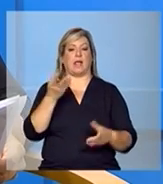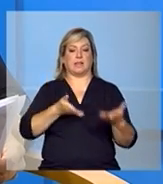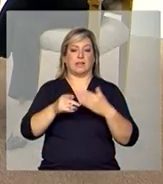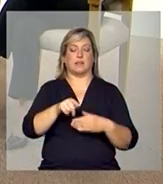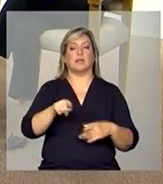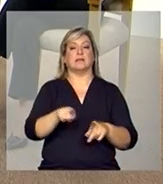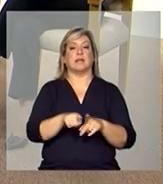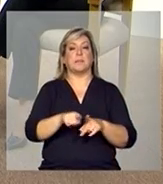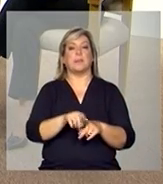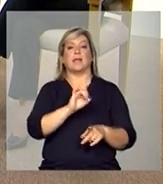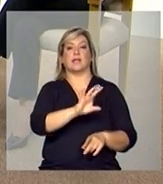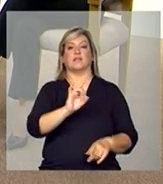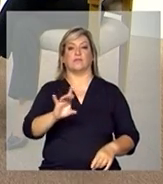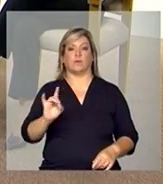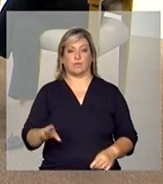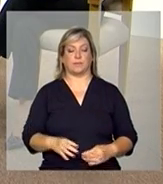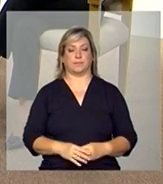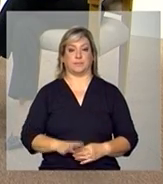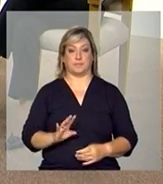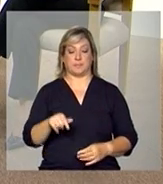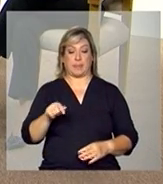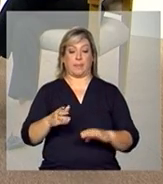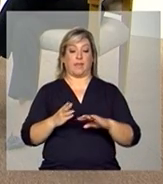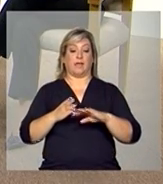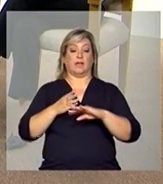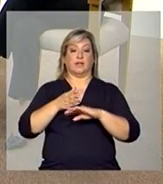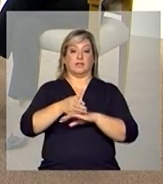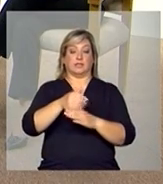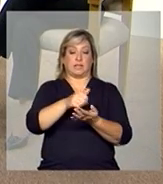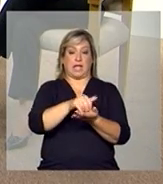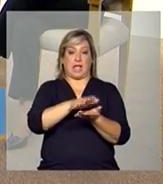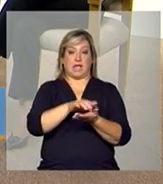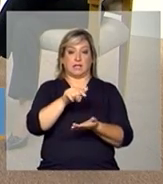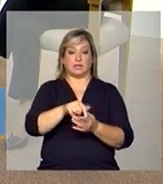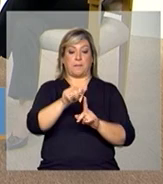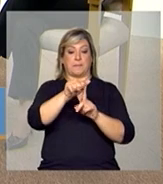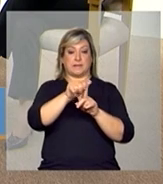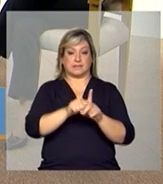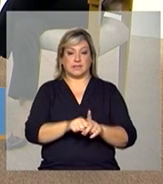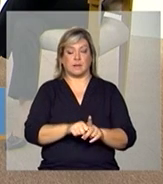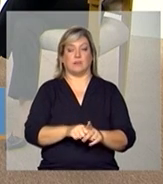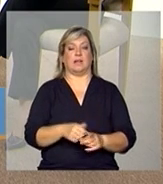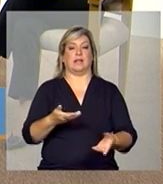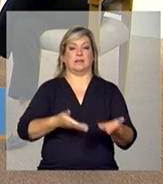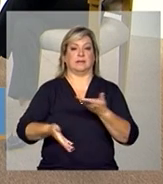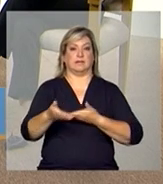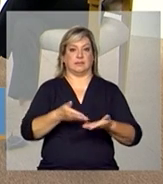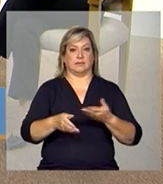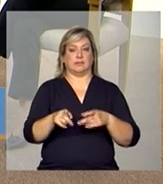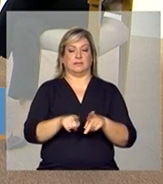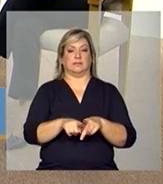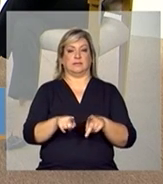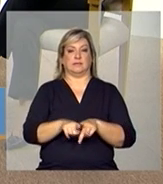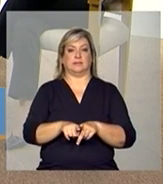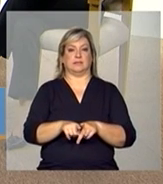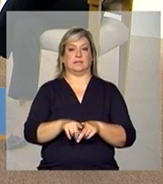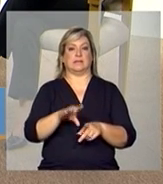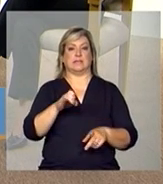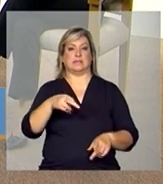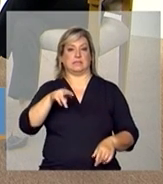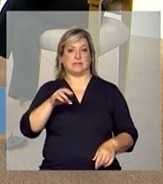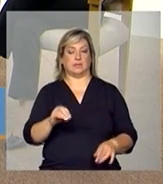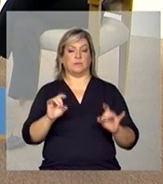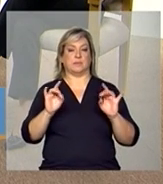eh o registro mensal de atendimento do centro de referência de Assistência Social de centro de referência especializado de assistência